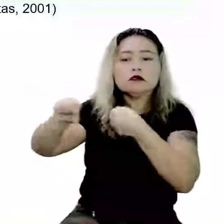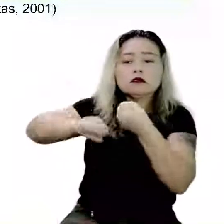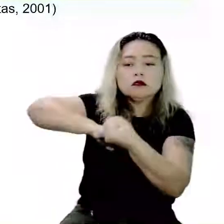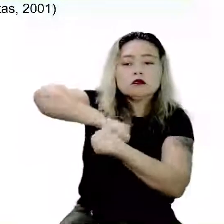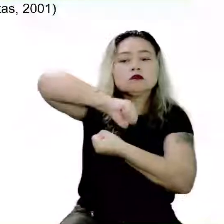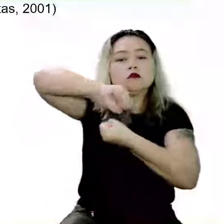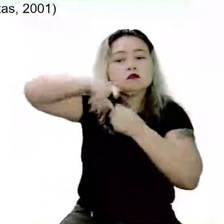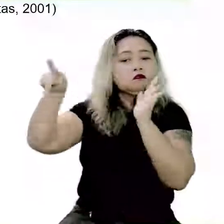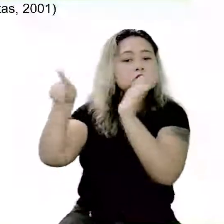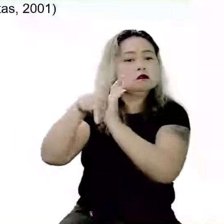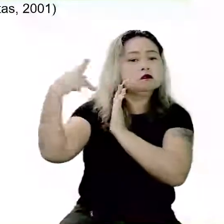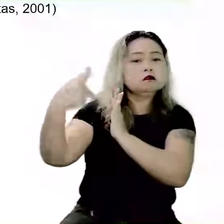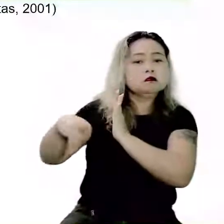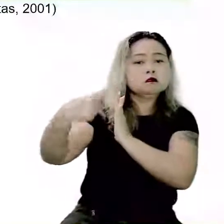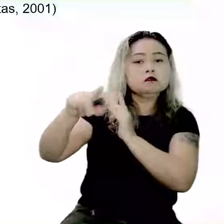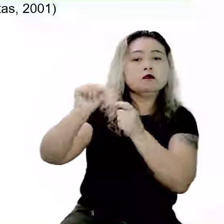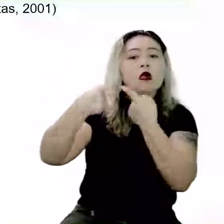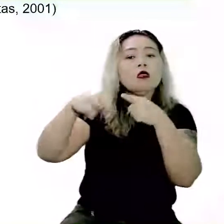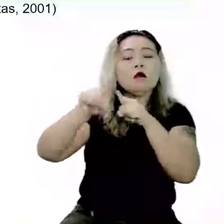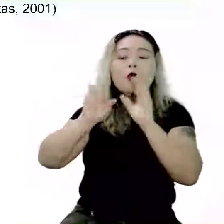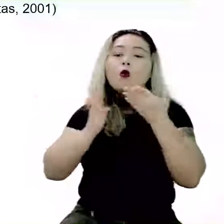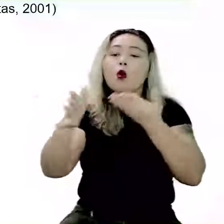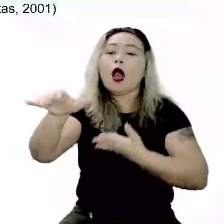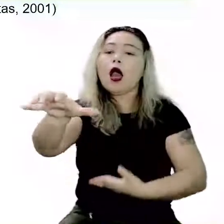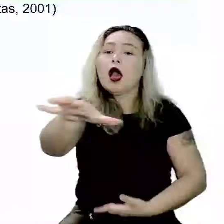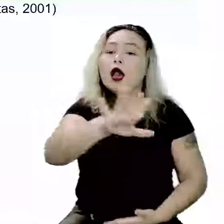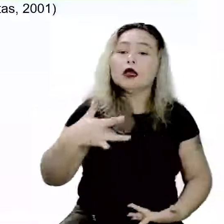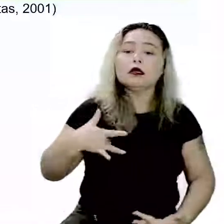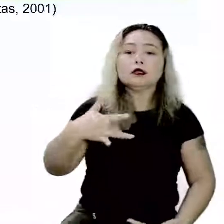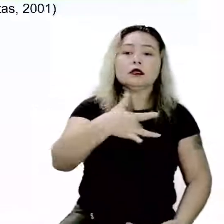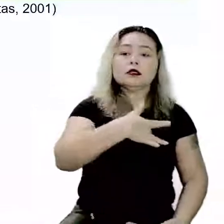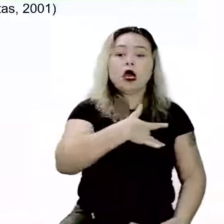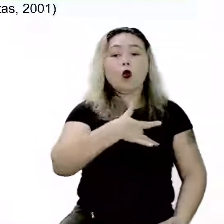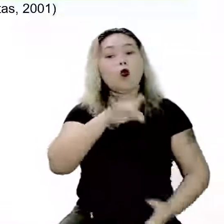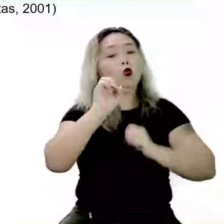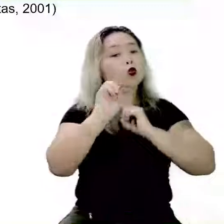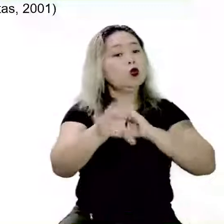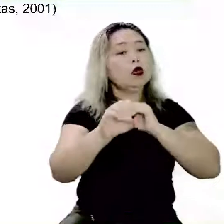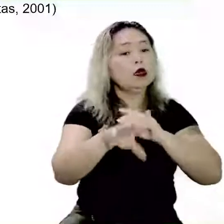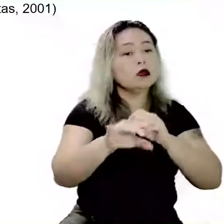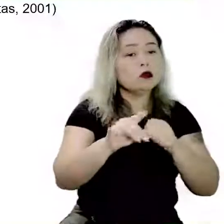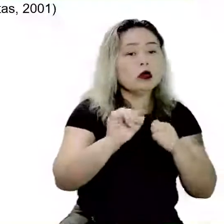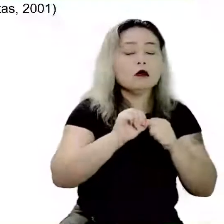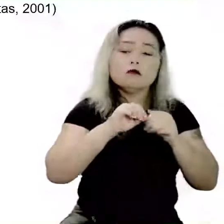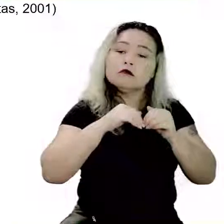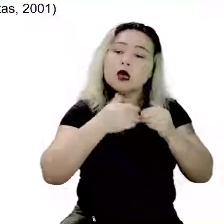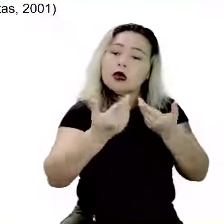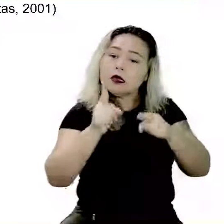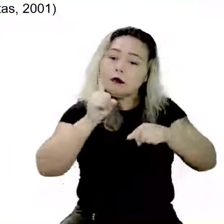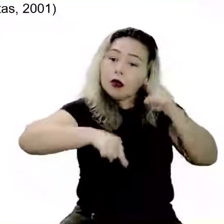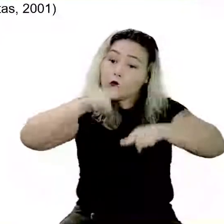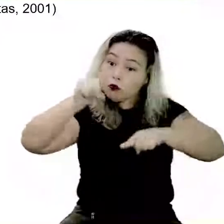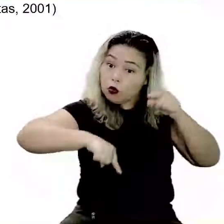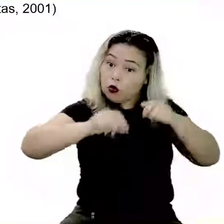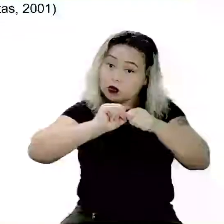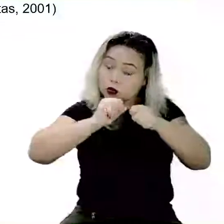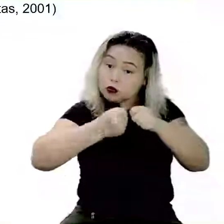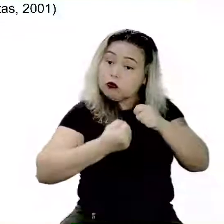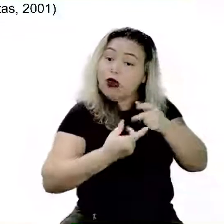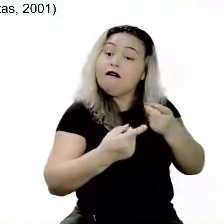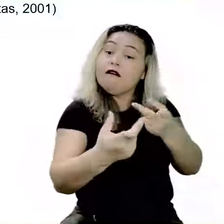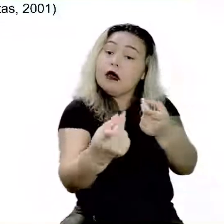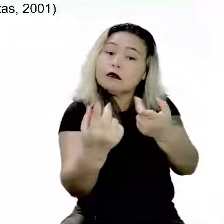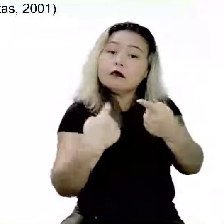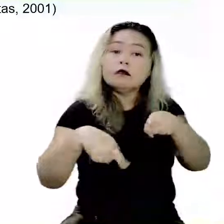saúde, educação, escoamento de produção, protegendo a floresta e garantindo a manutenção das terras e das